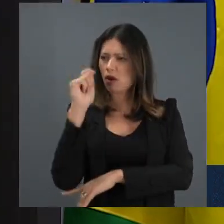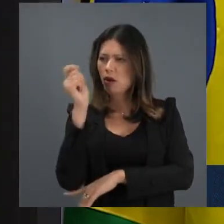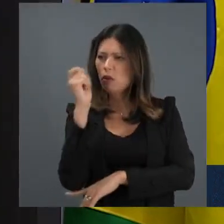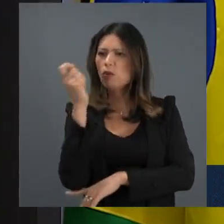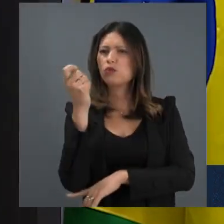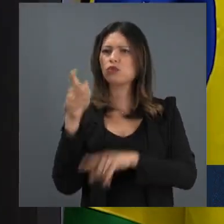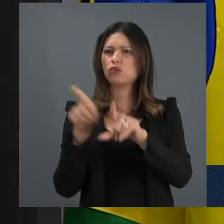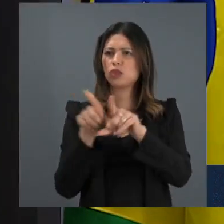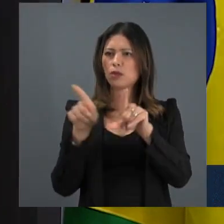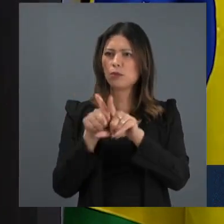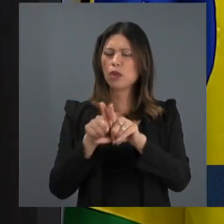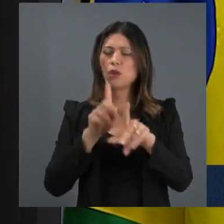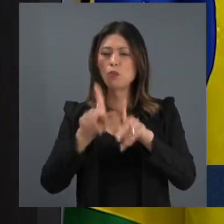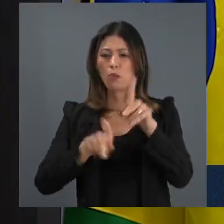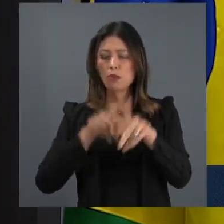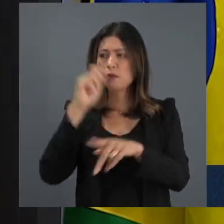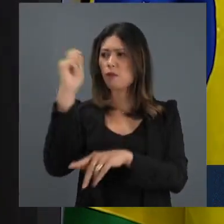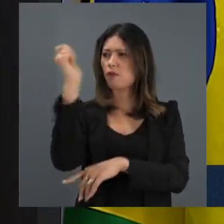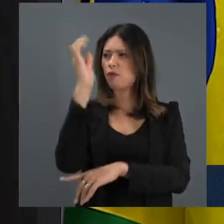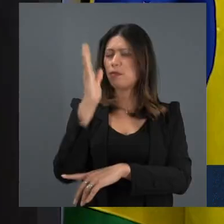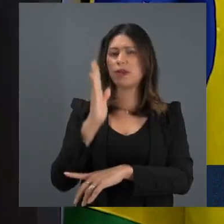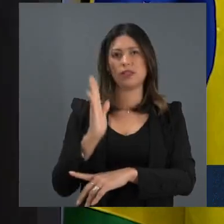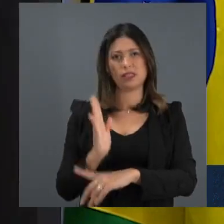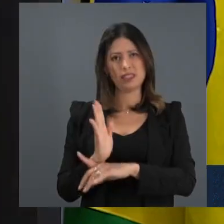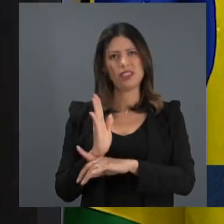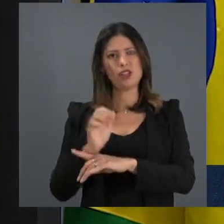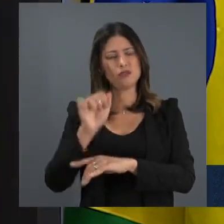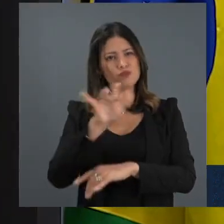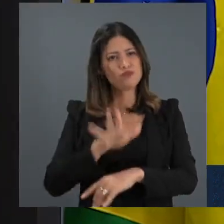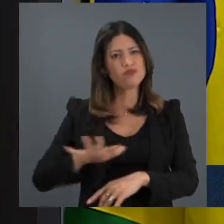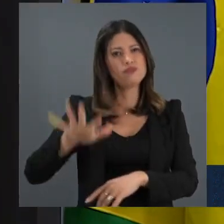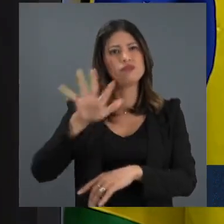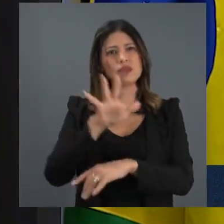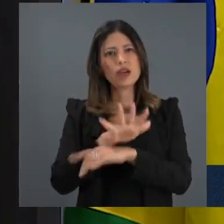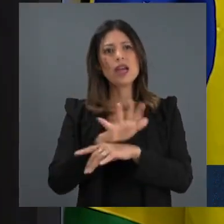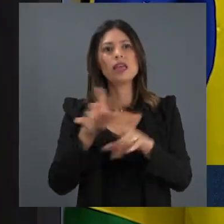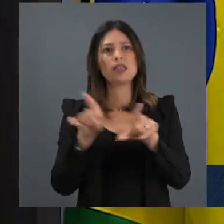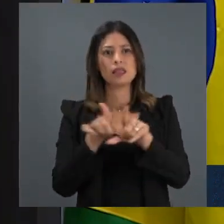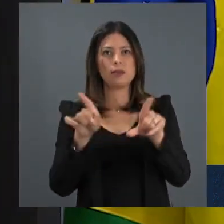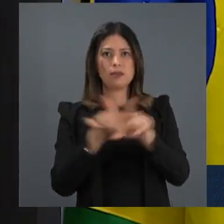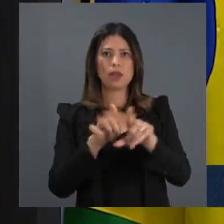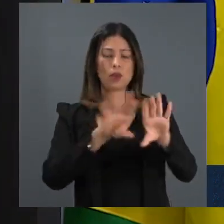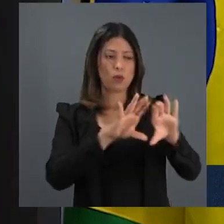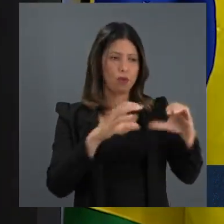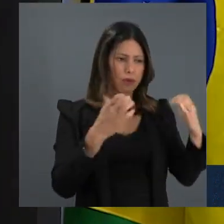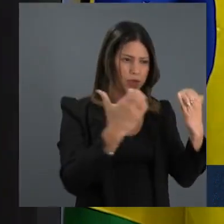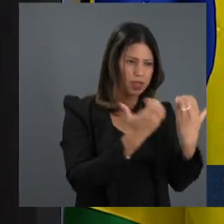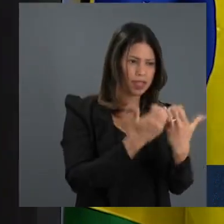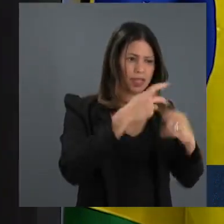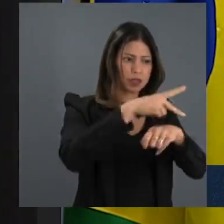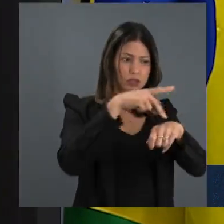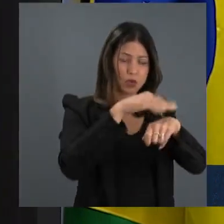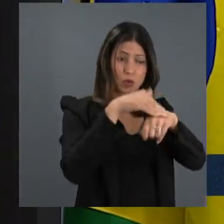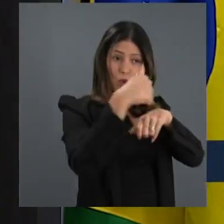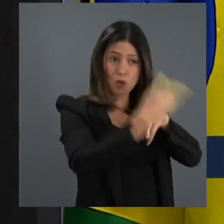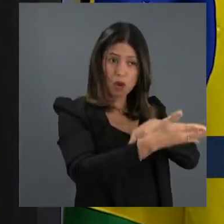os brasileiros e até comunidades internacionais, pessoas brasileiras que moram